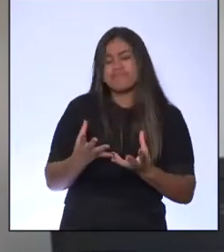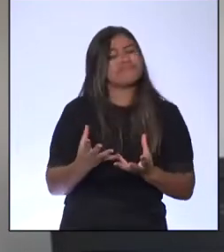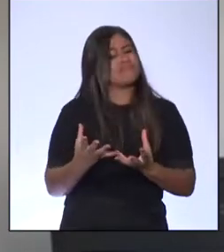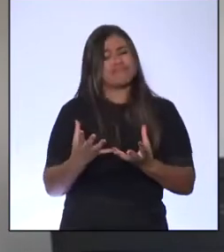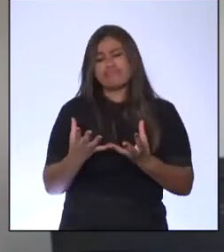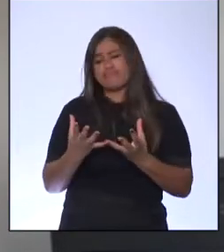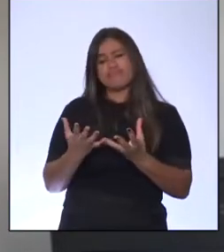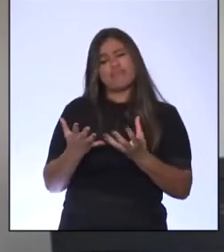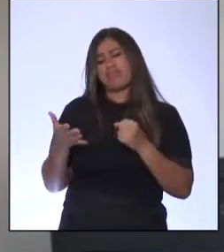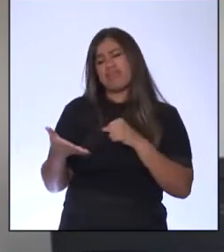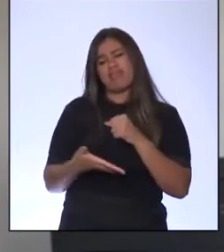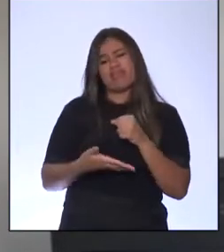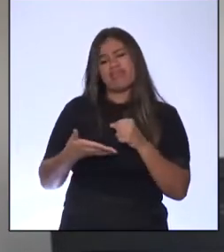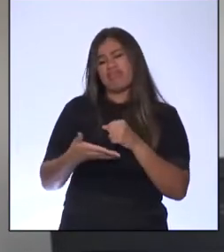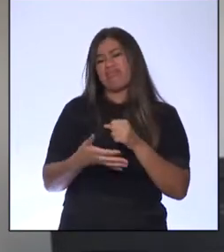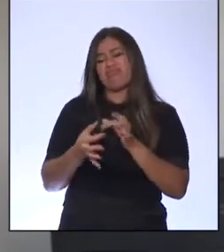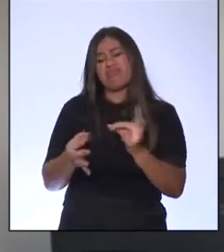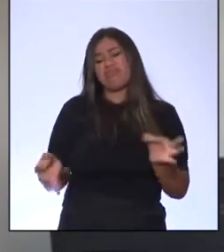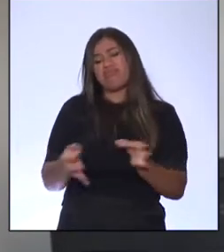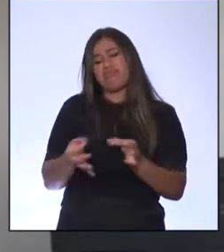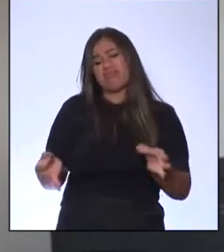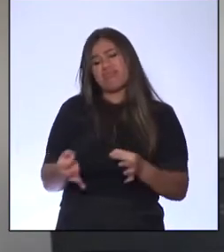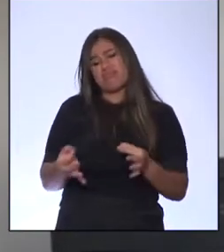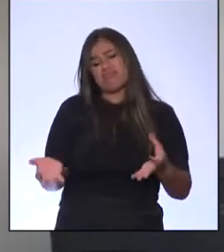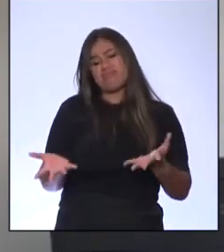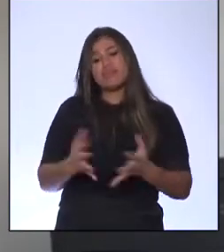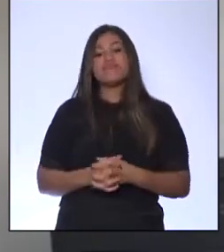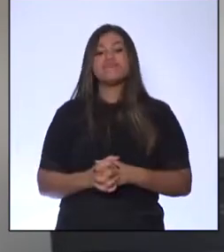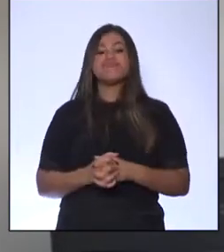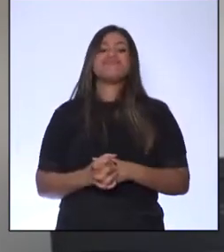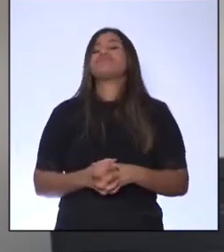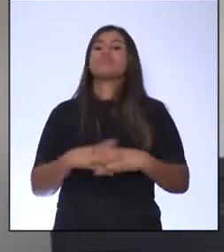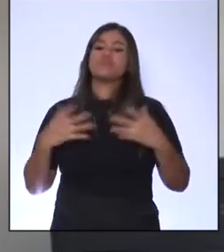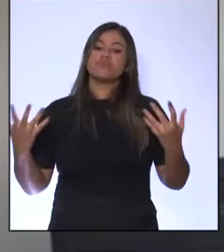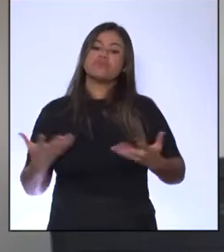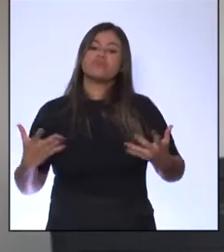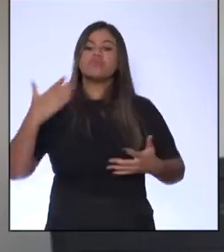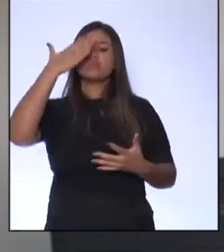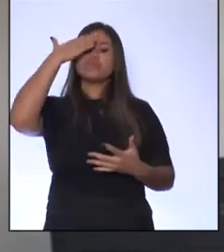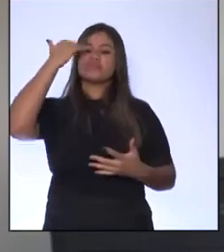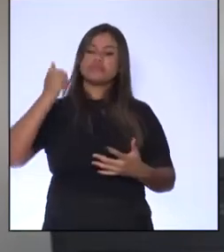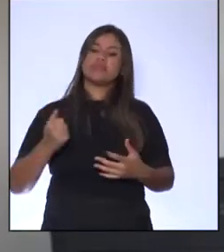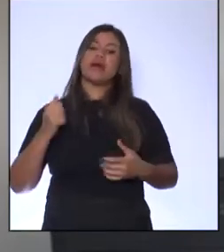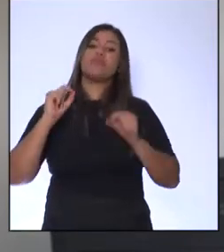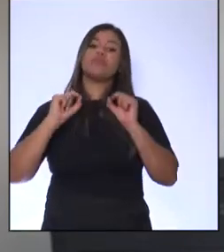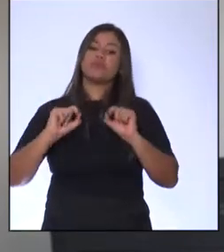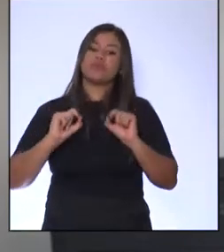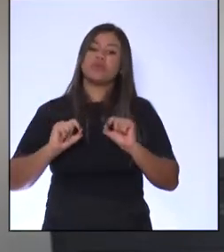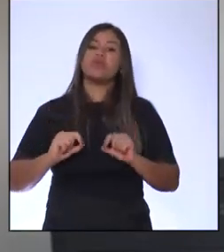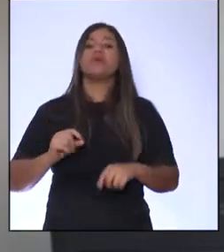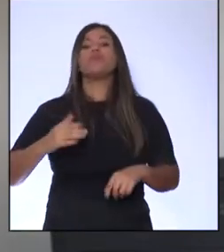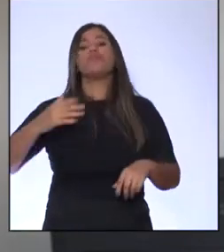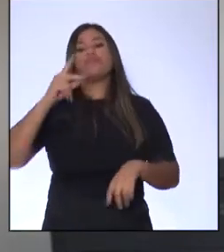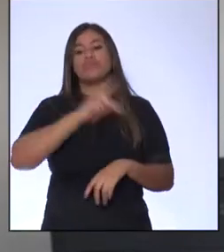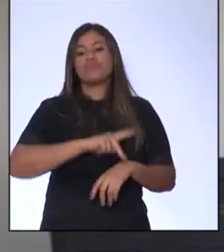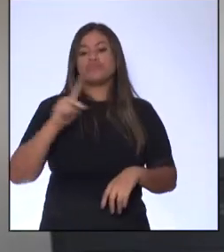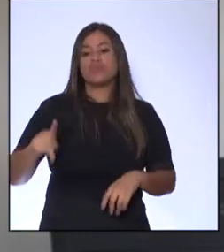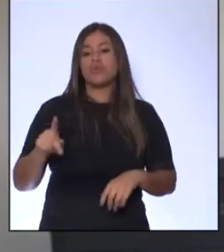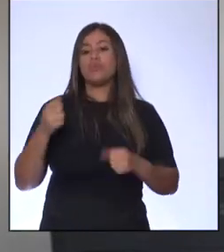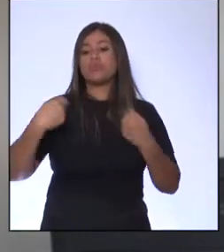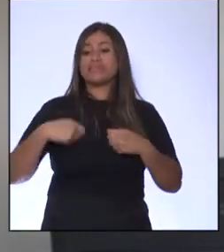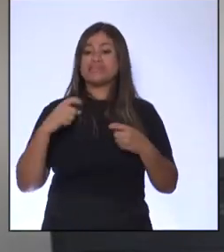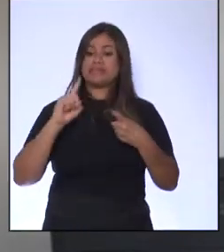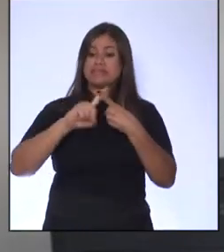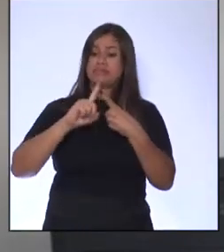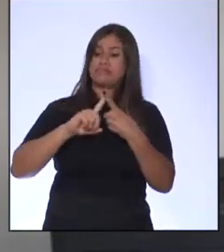gente sabe que hoje o professor, mais até do que ensinar, ele precisa de inspirar. Não é simples. Como é